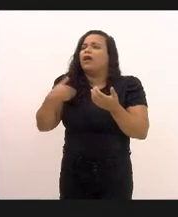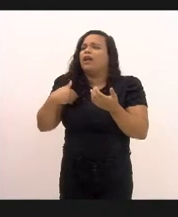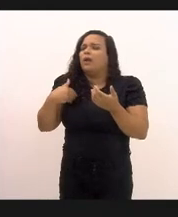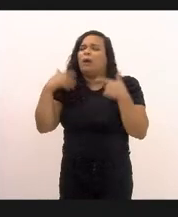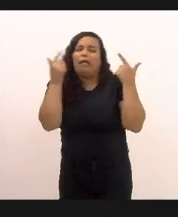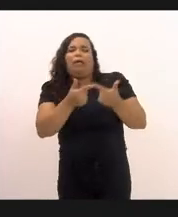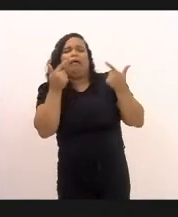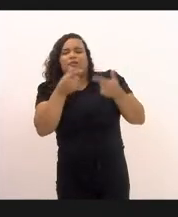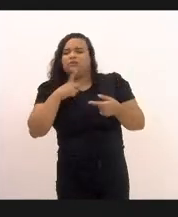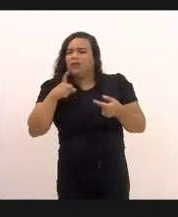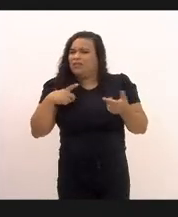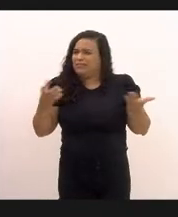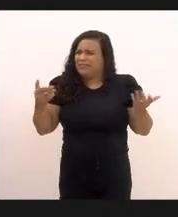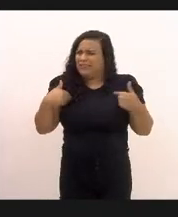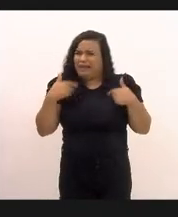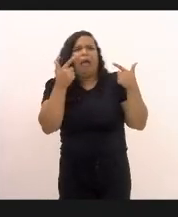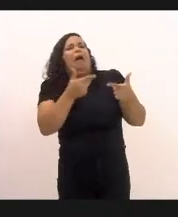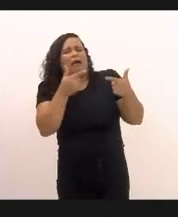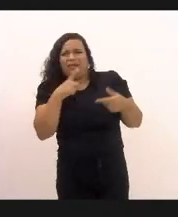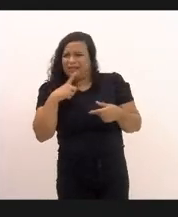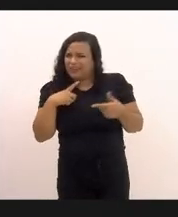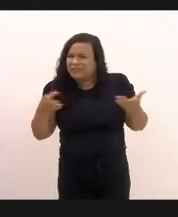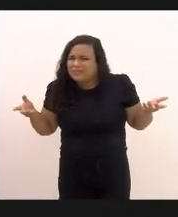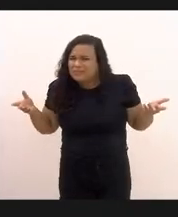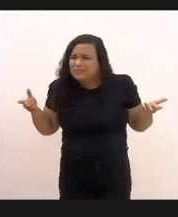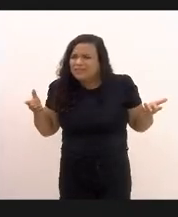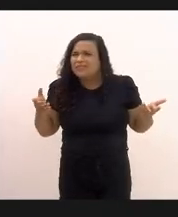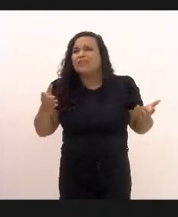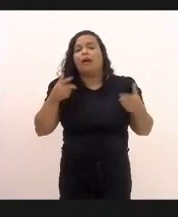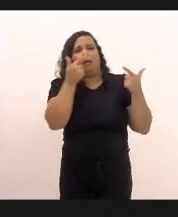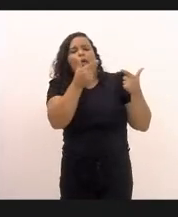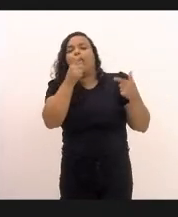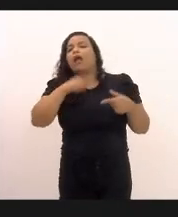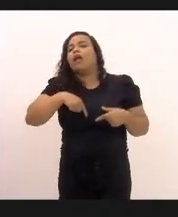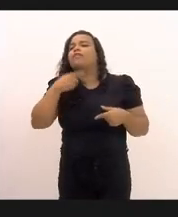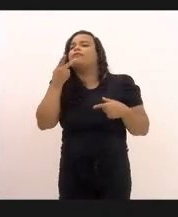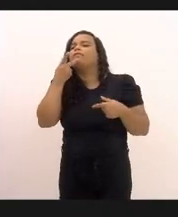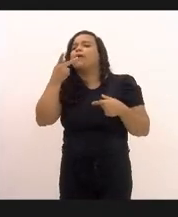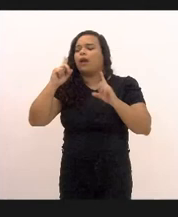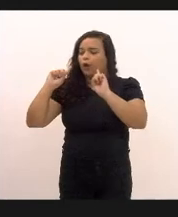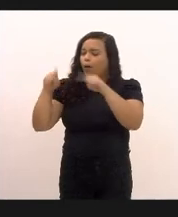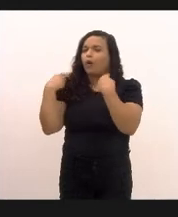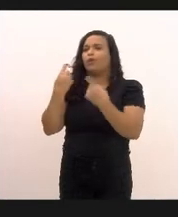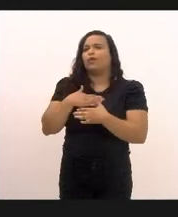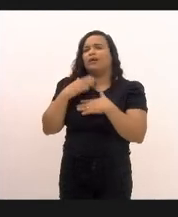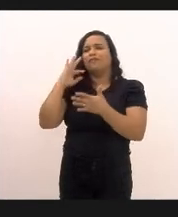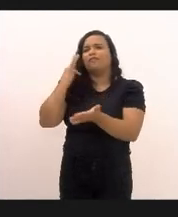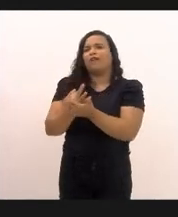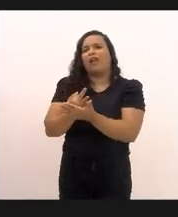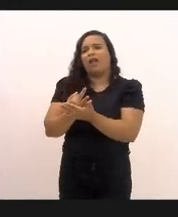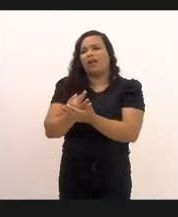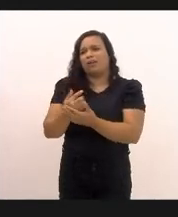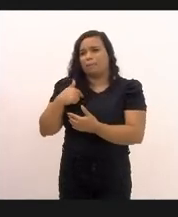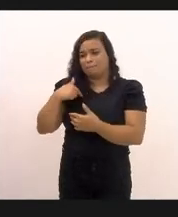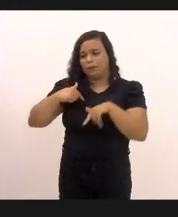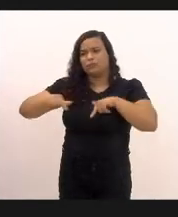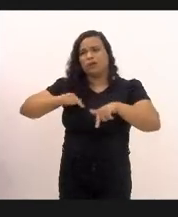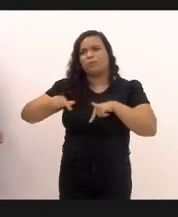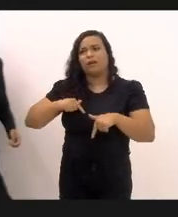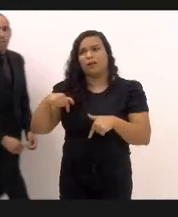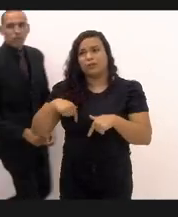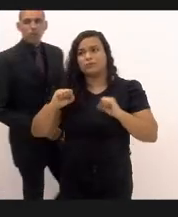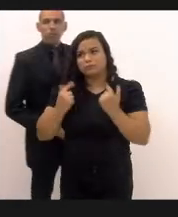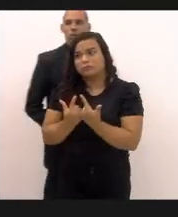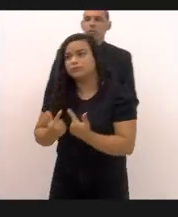deboche. Deboche é falar da minha fé, é falar da minha atuação. nesta